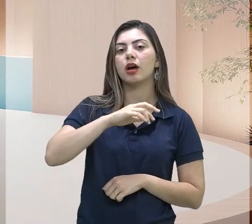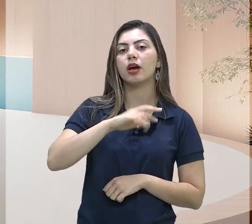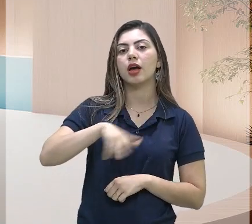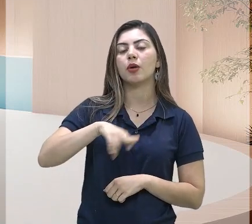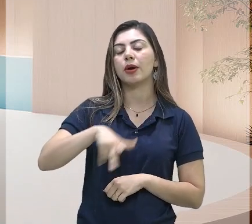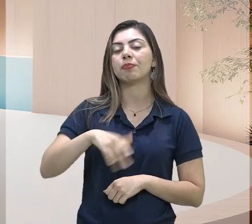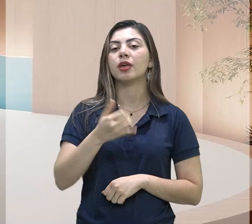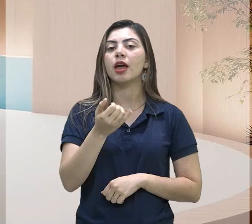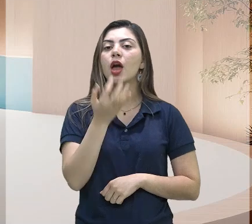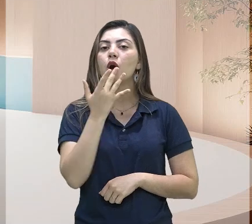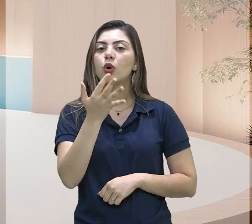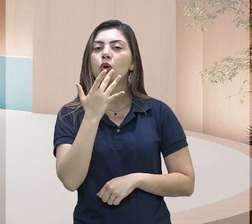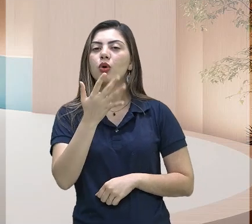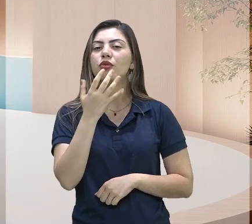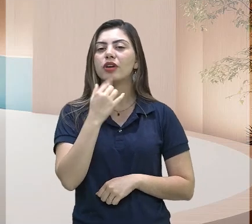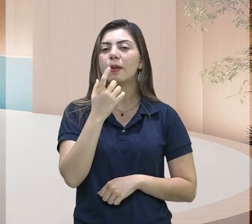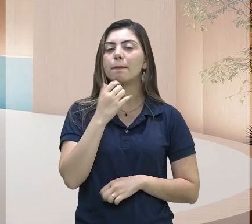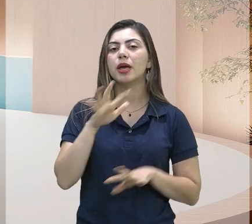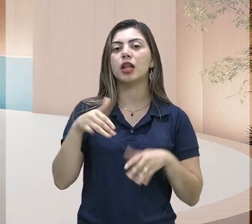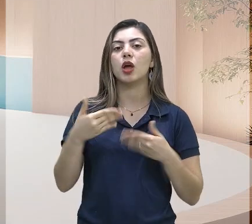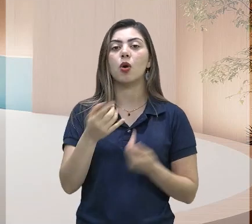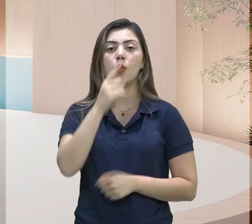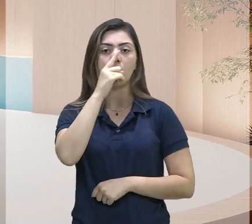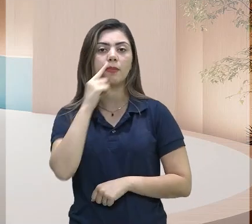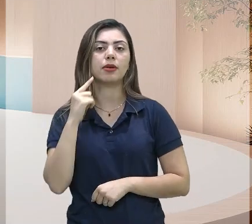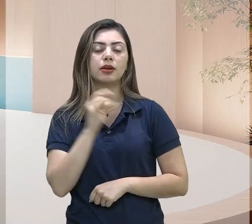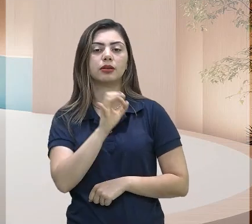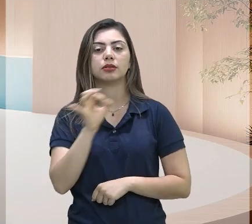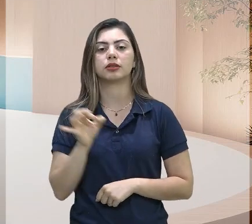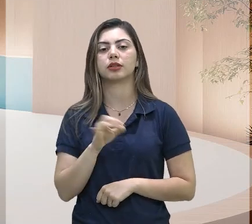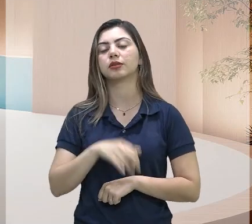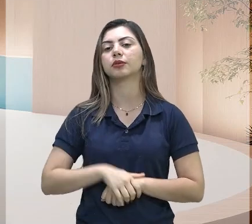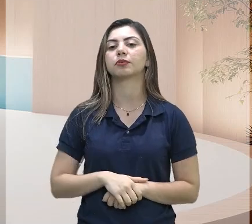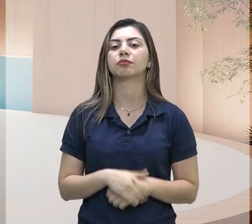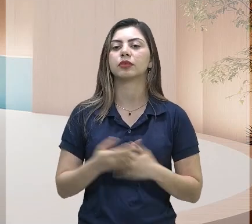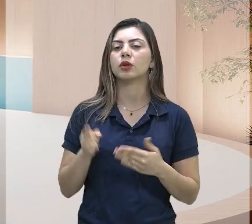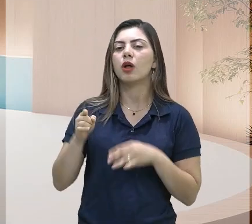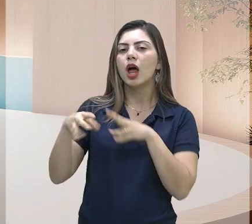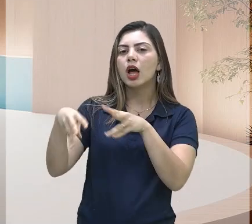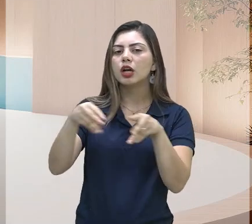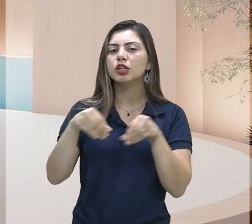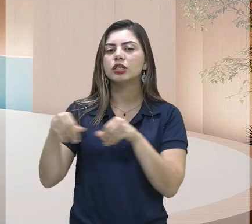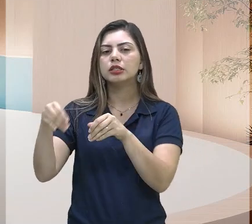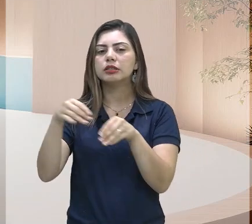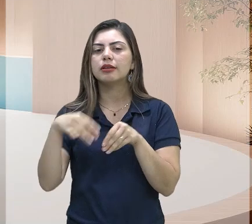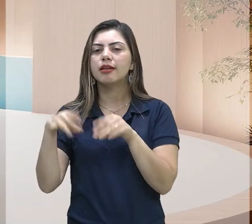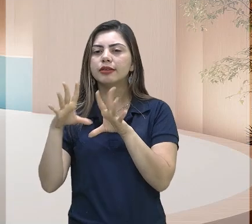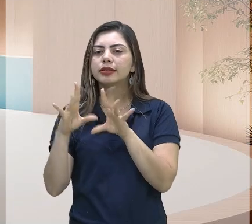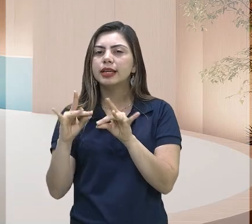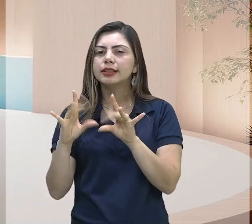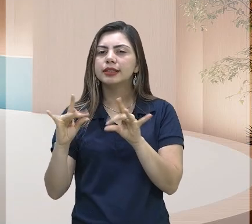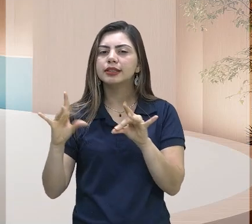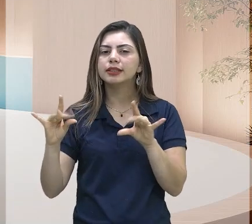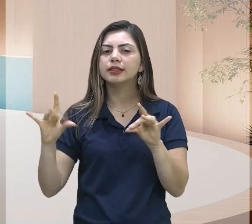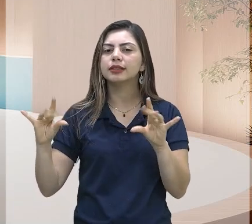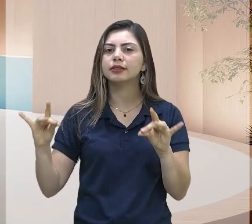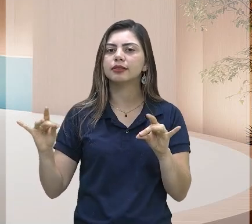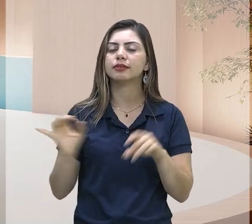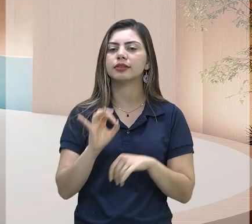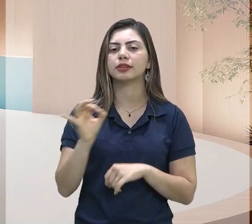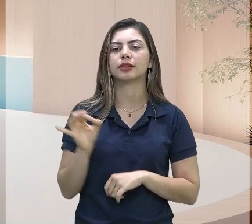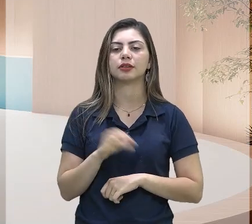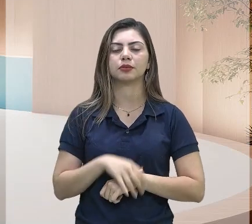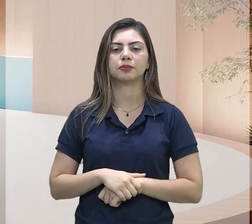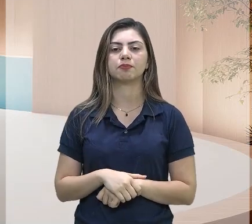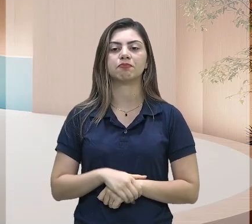ter cor amarela. A textura desse solo, ela é mais argilosa, tá certo? E falando em textura,